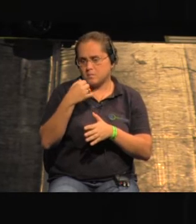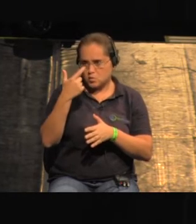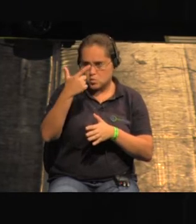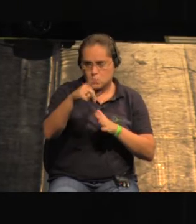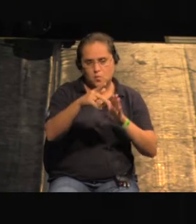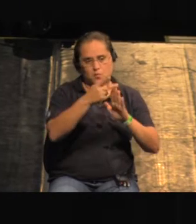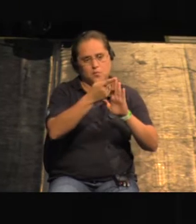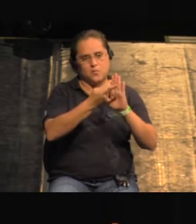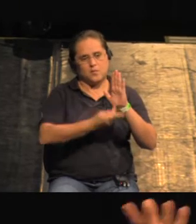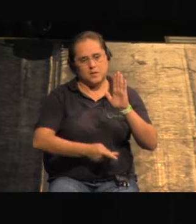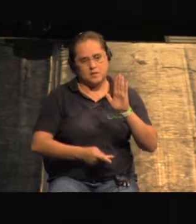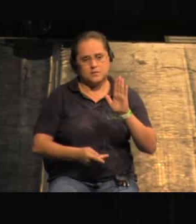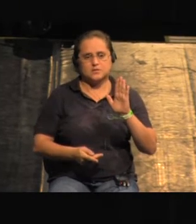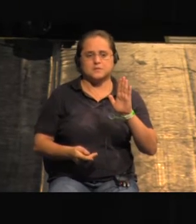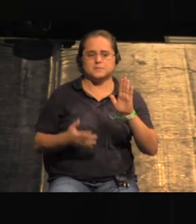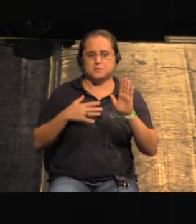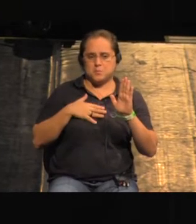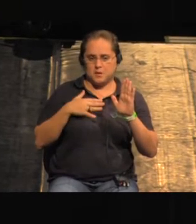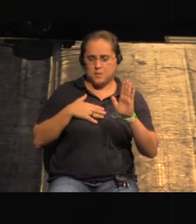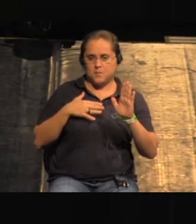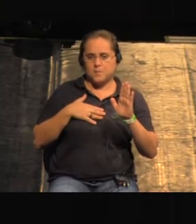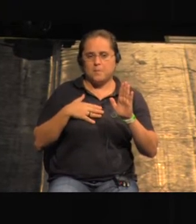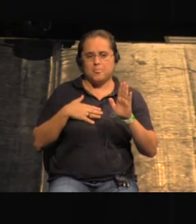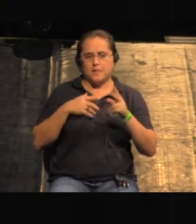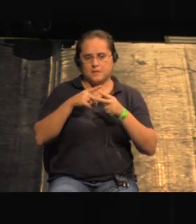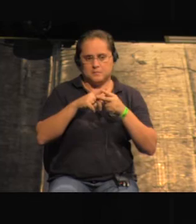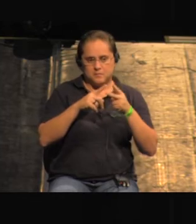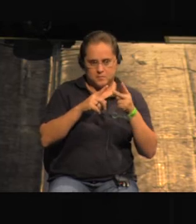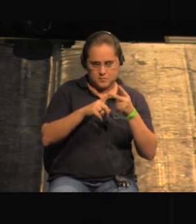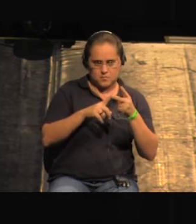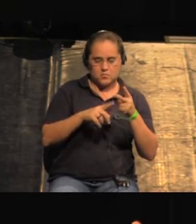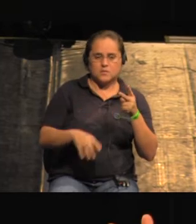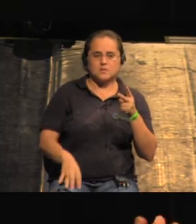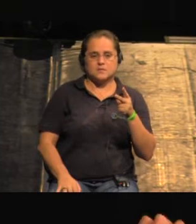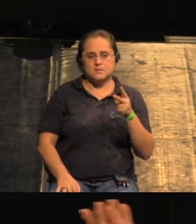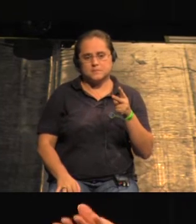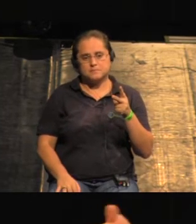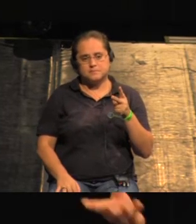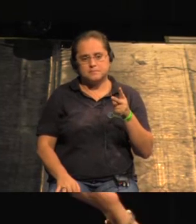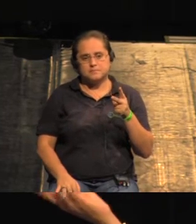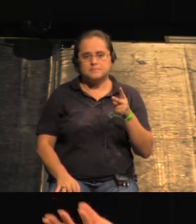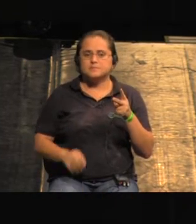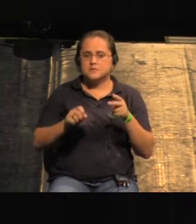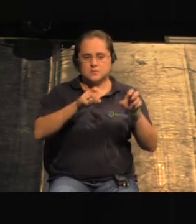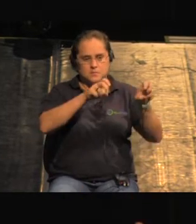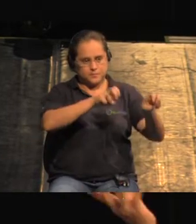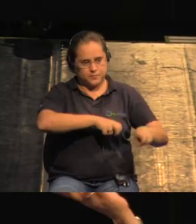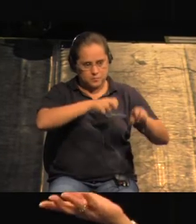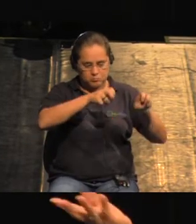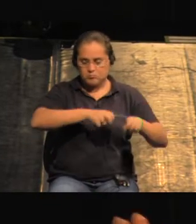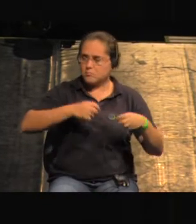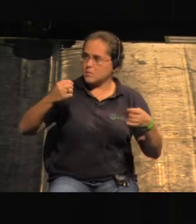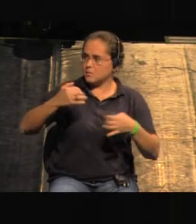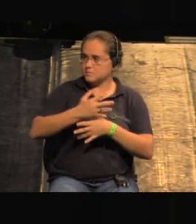vamos voltar ao meu projeto no World's Park e o Flushing Meadow Corona Park, que era